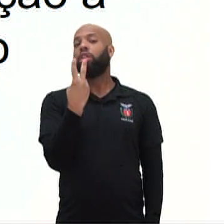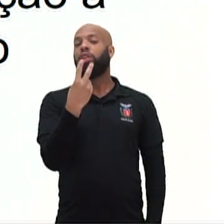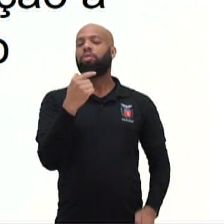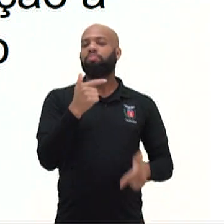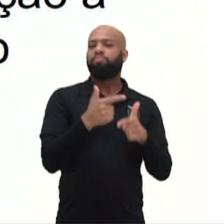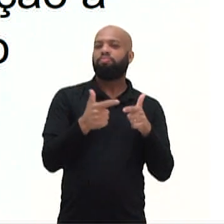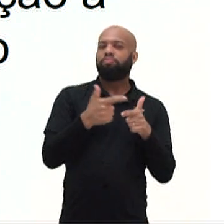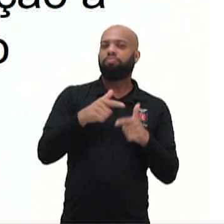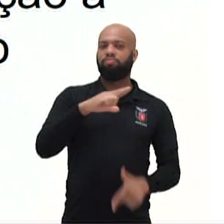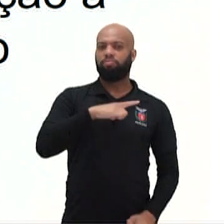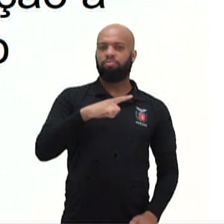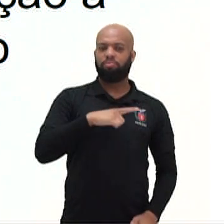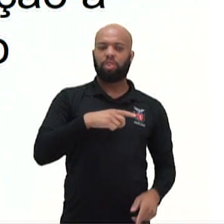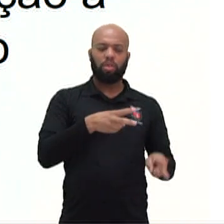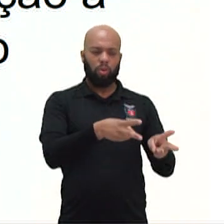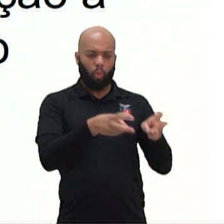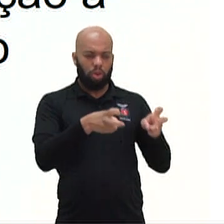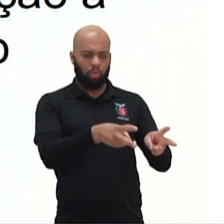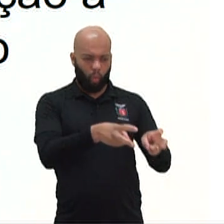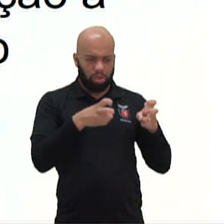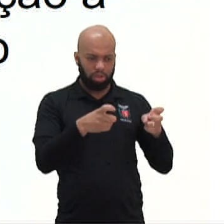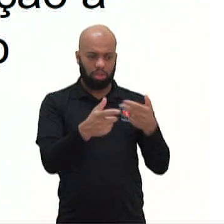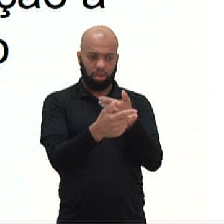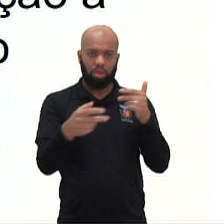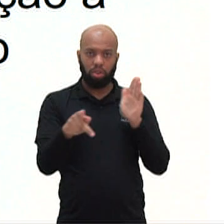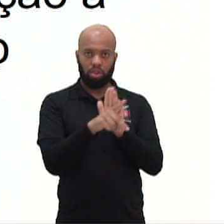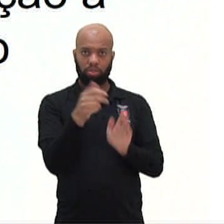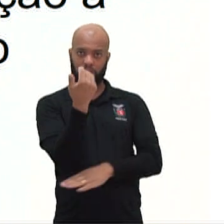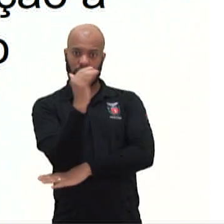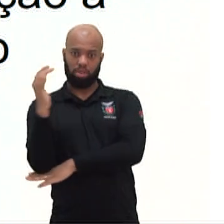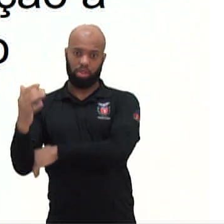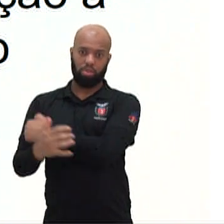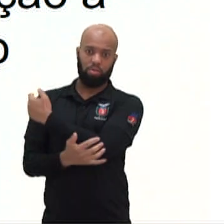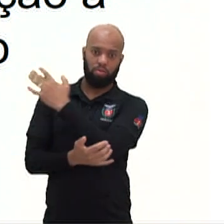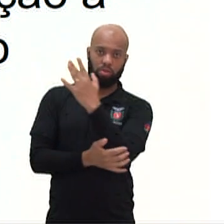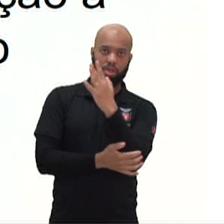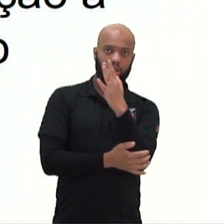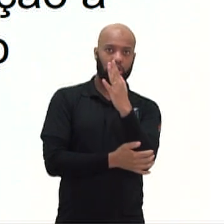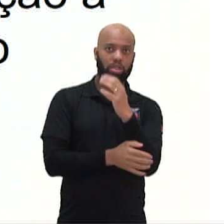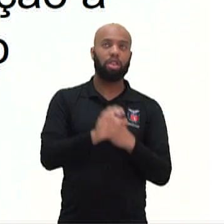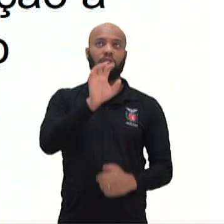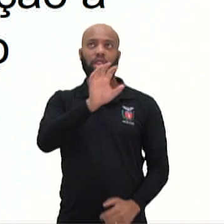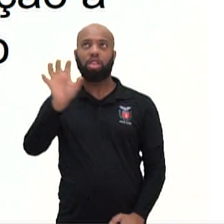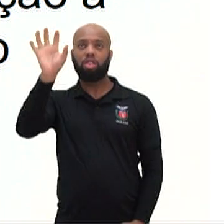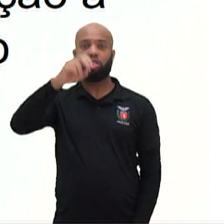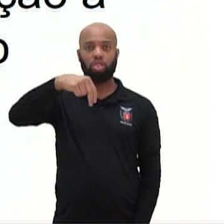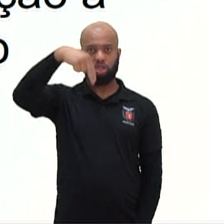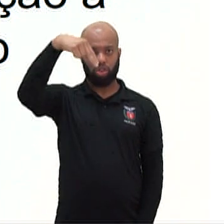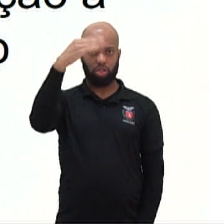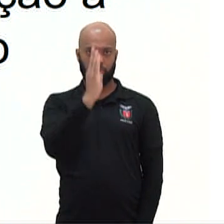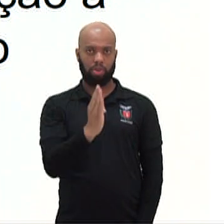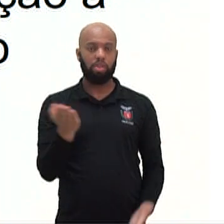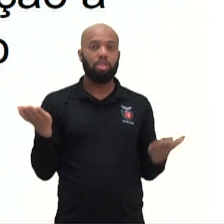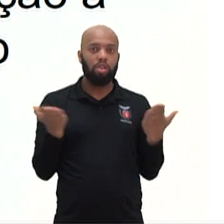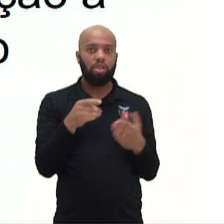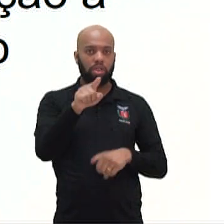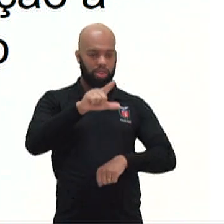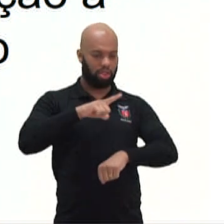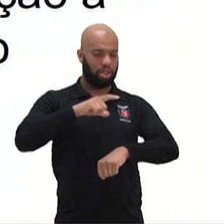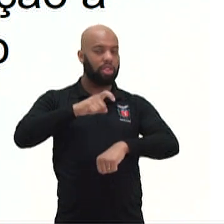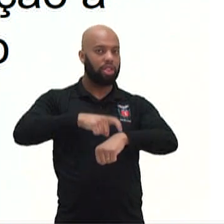em relação à extração dos recursos naturais da região norte do Brasil? Então agora você tem um tempo aí para responder.